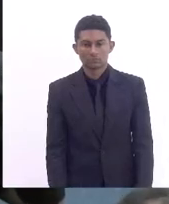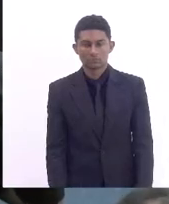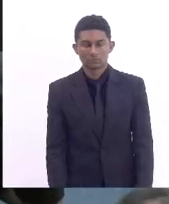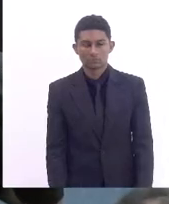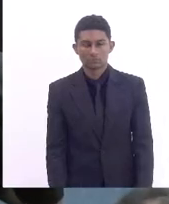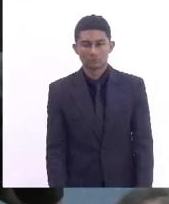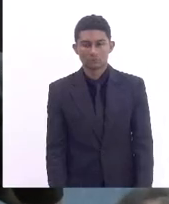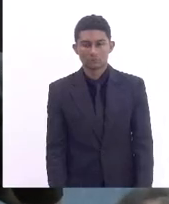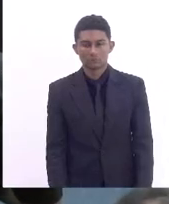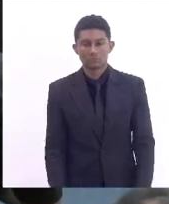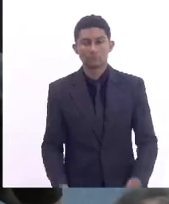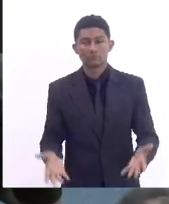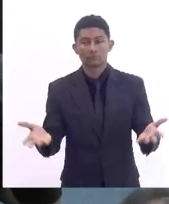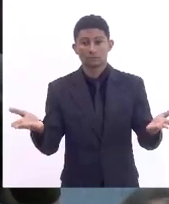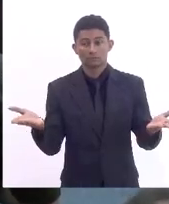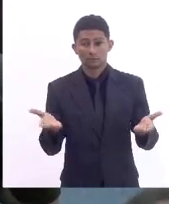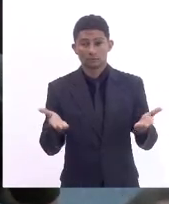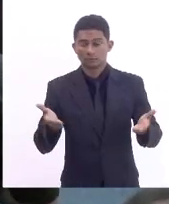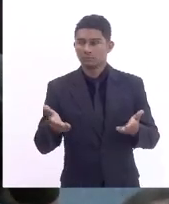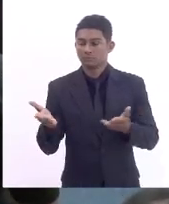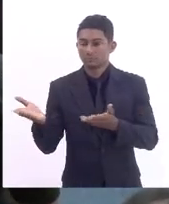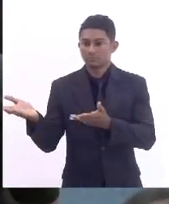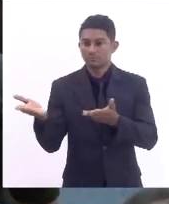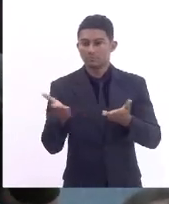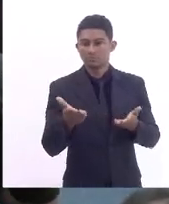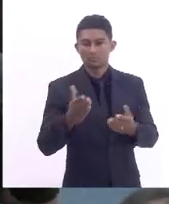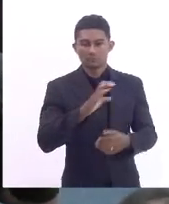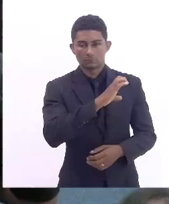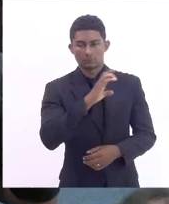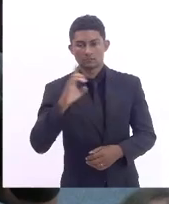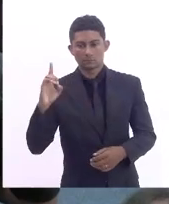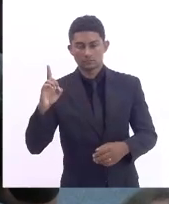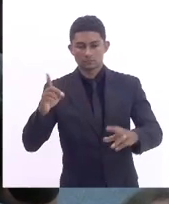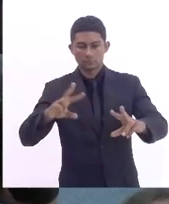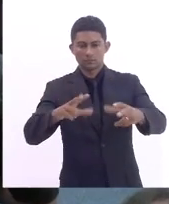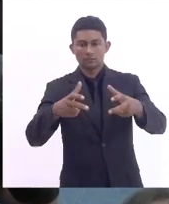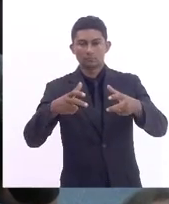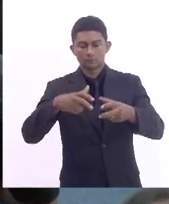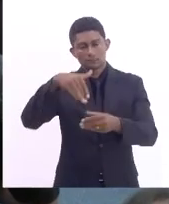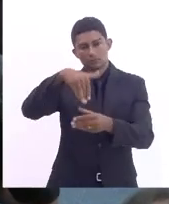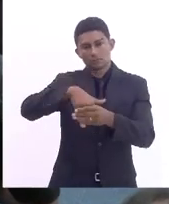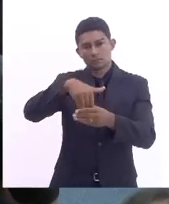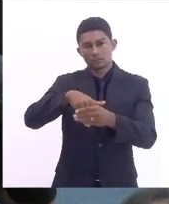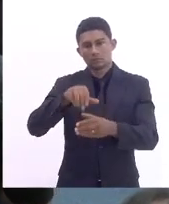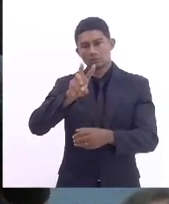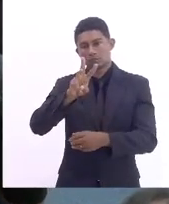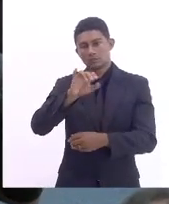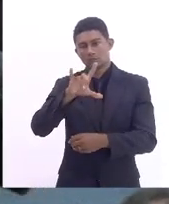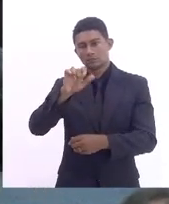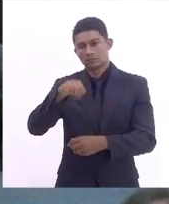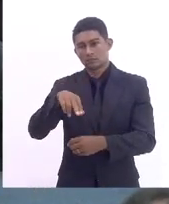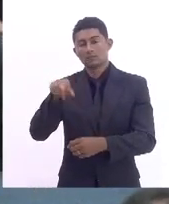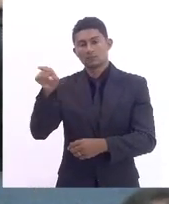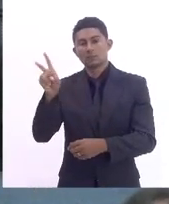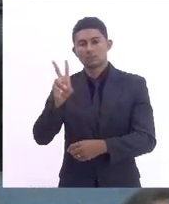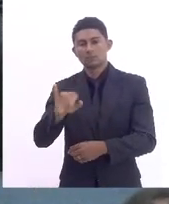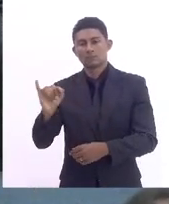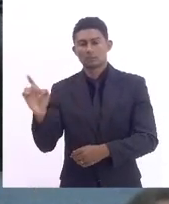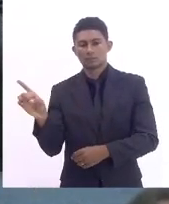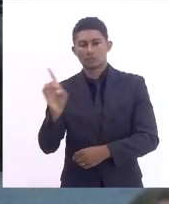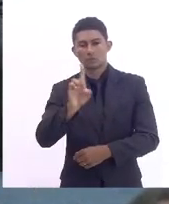nós passamos a palavra o coordenador da comissão eleitoral Regional Wilian Nascimento Para dar posse aos conselheiros